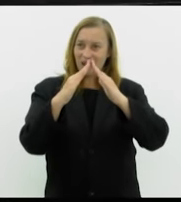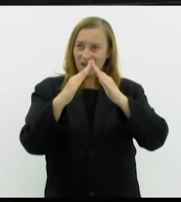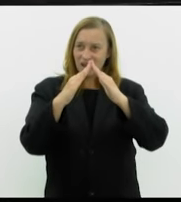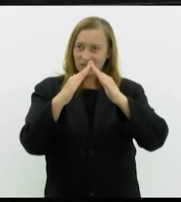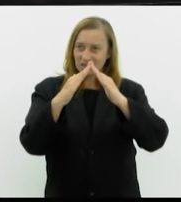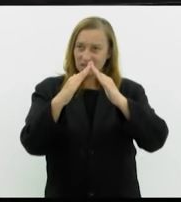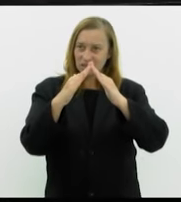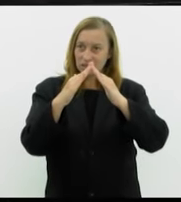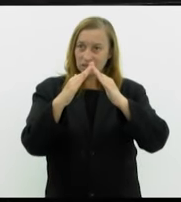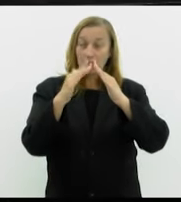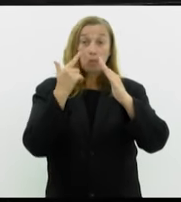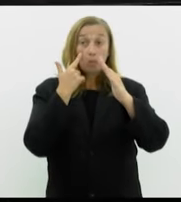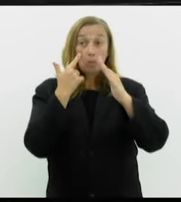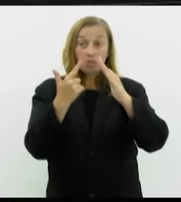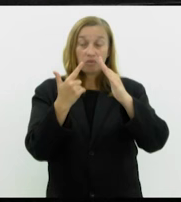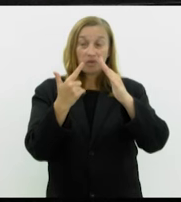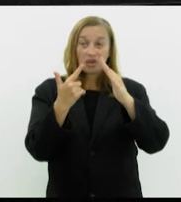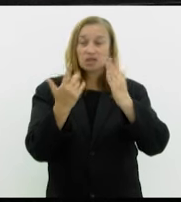de mortos está na casa de